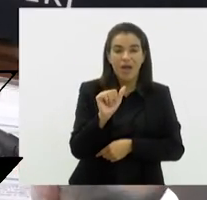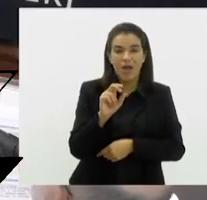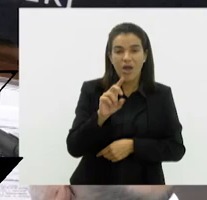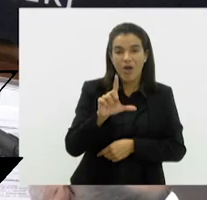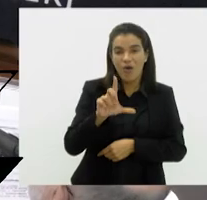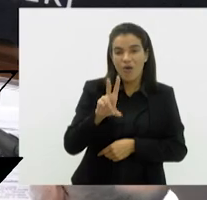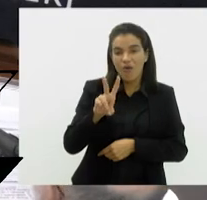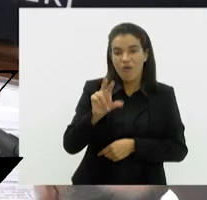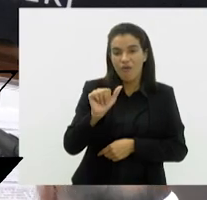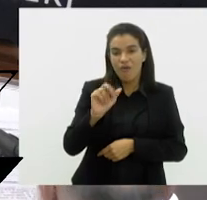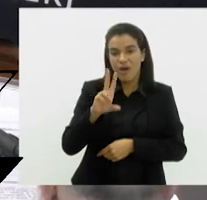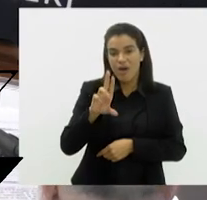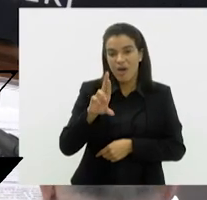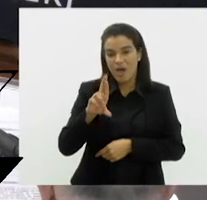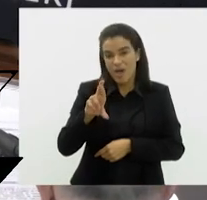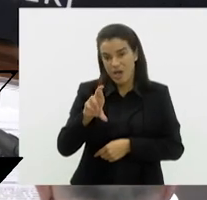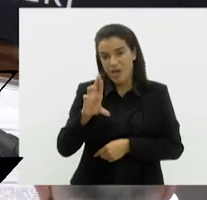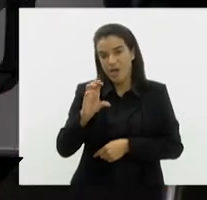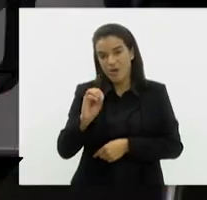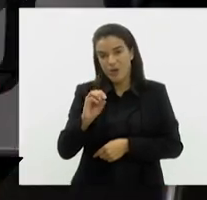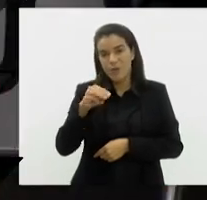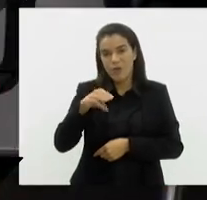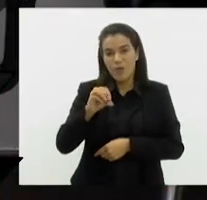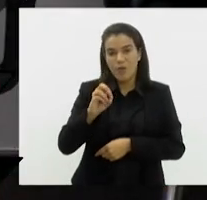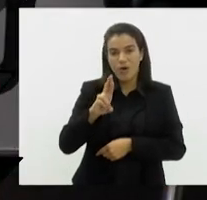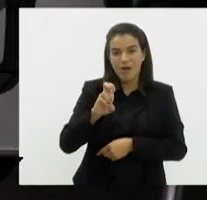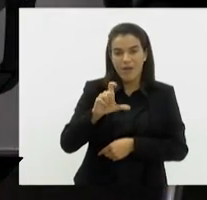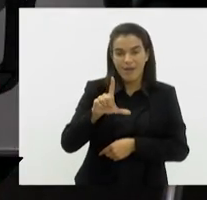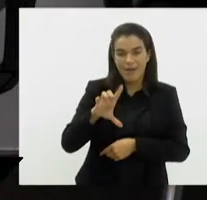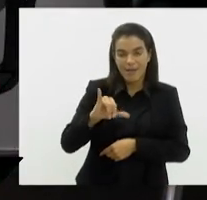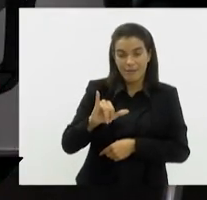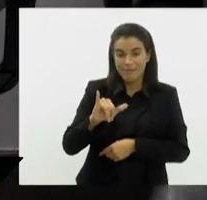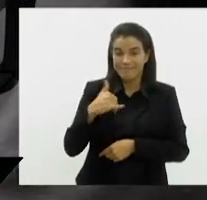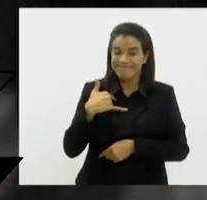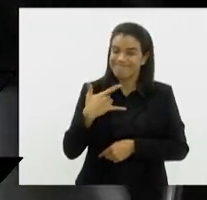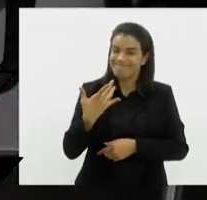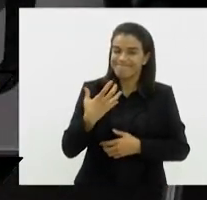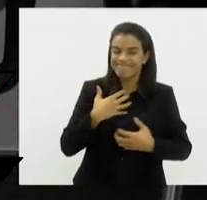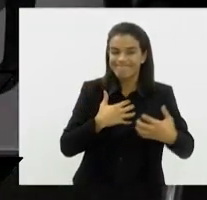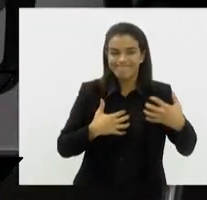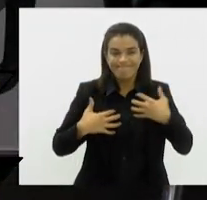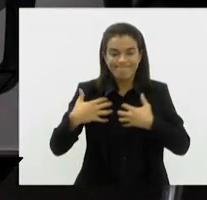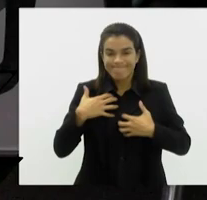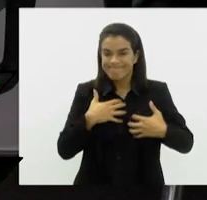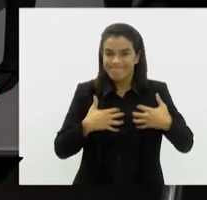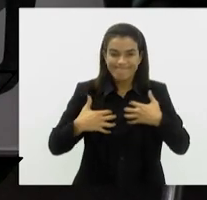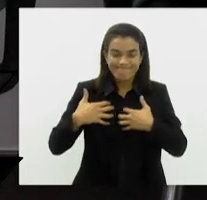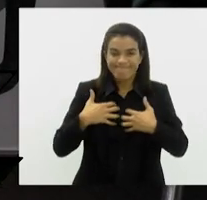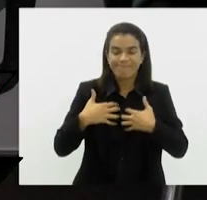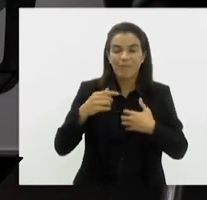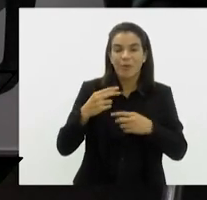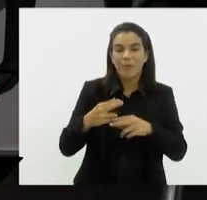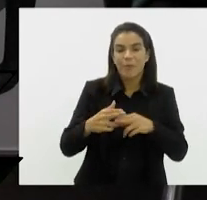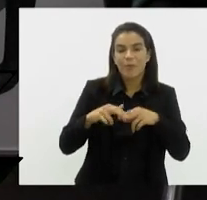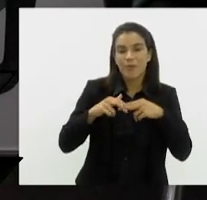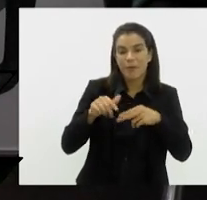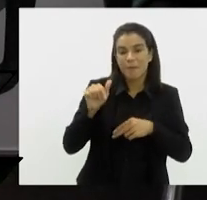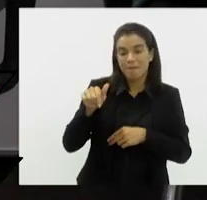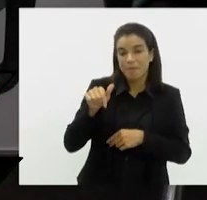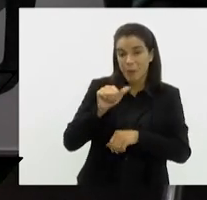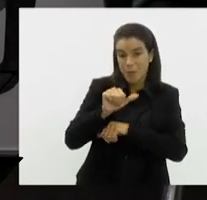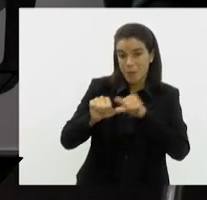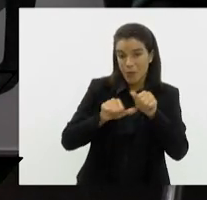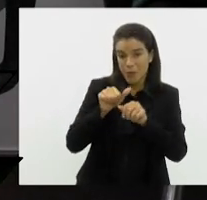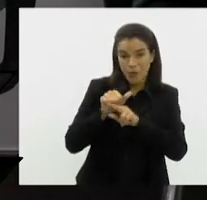proposta. Porque vai trazer muita aflição aos moradores da Avenida Automóvel Clube, porque, na hora que muda